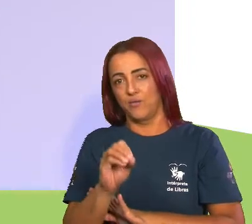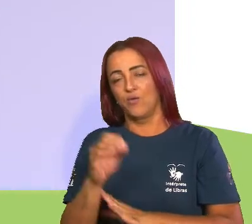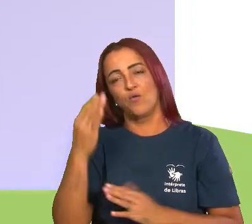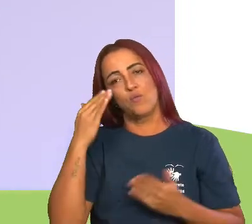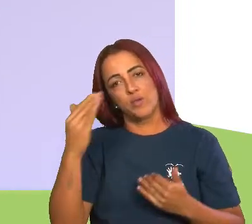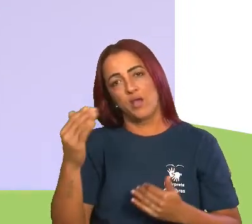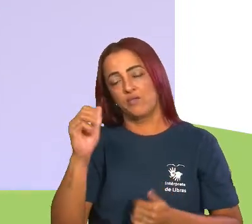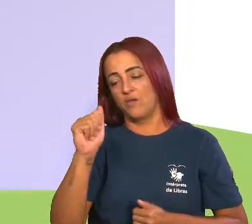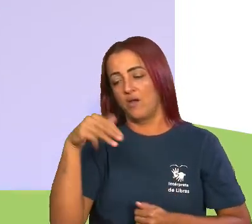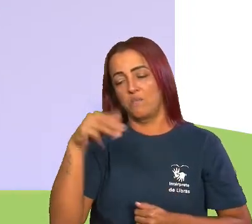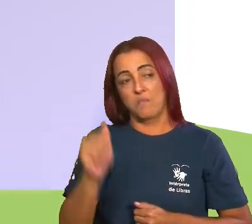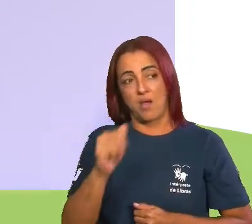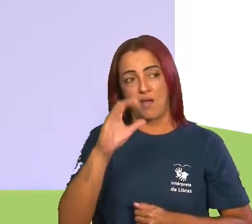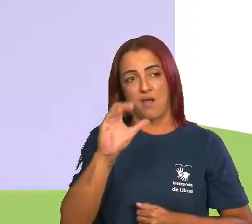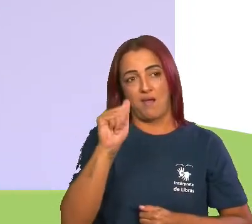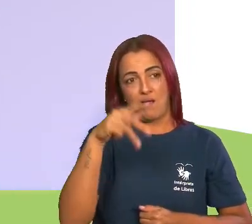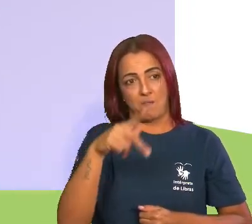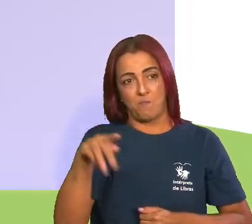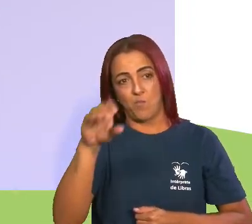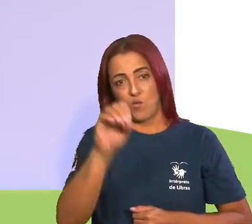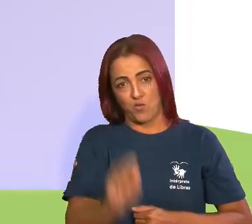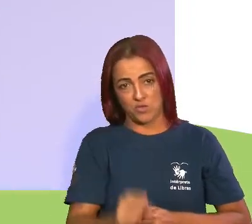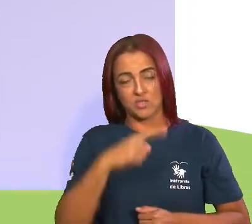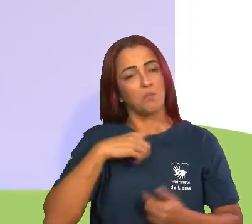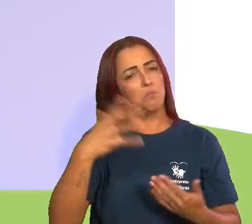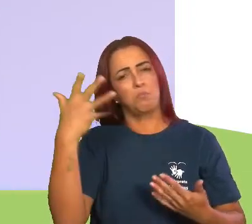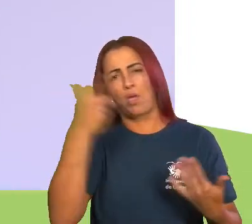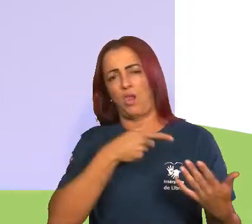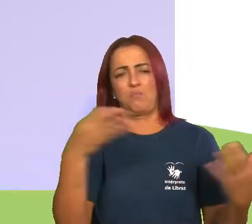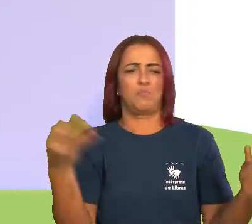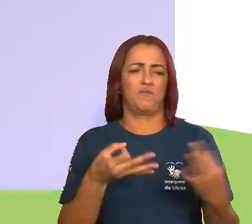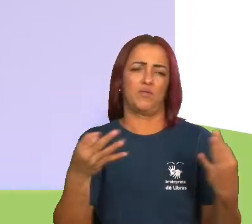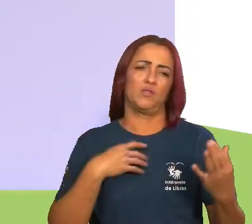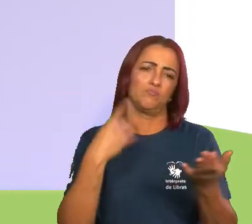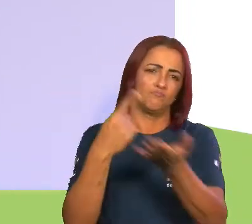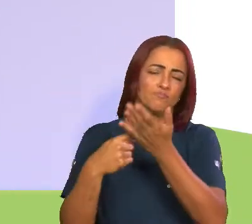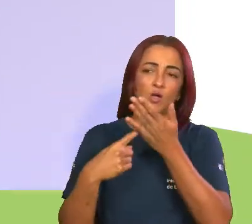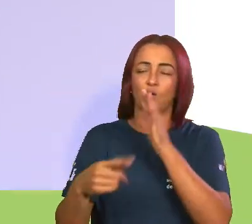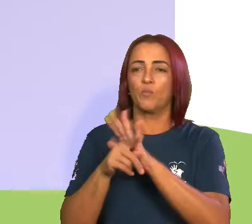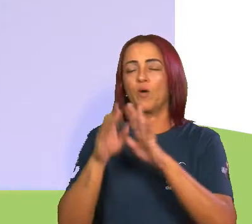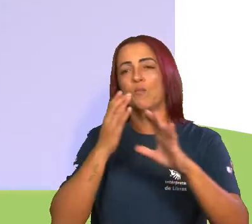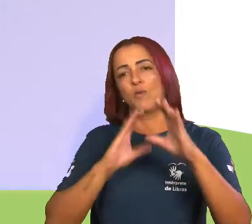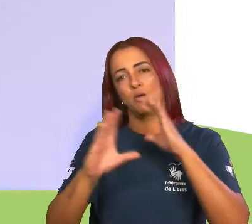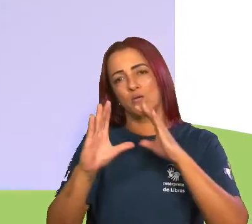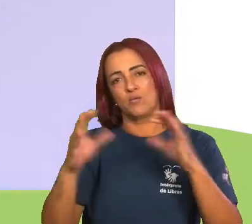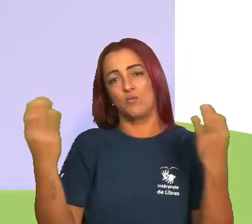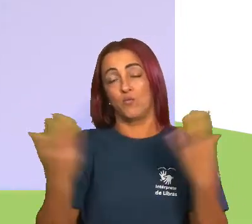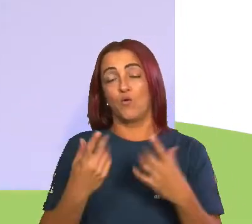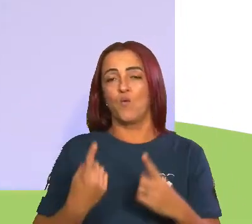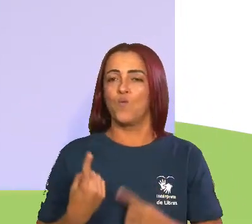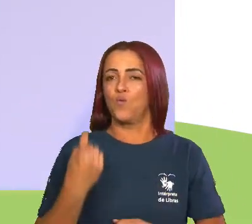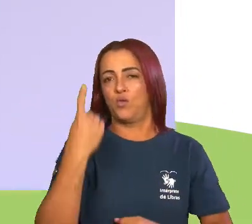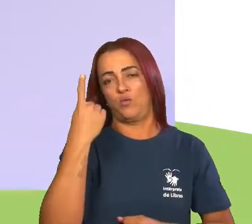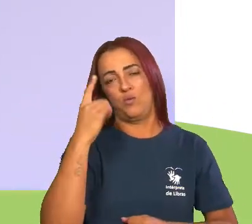a Ama Campos, que de maneira tão bela, belíssima, definiu em uma canção o que é ser único. Aliás, ó, falando